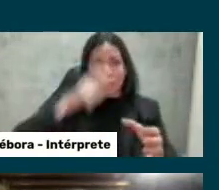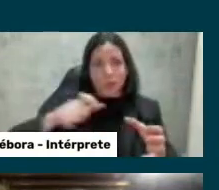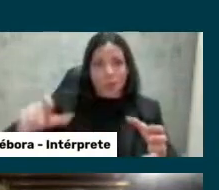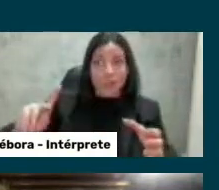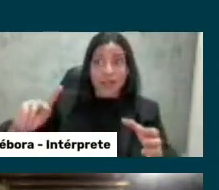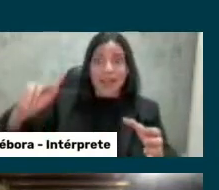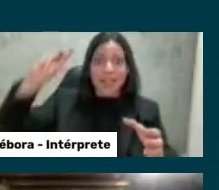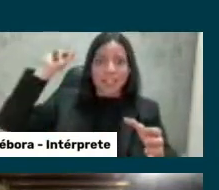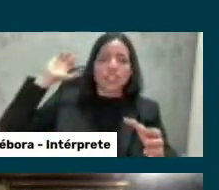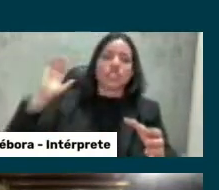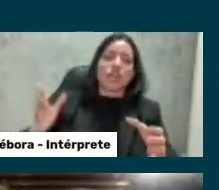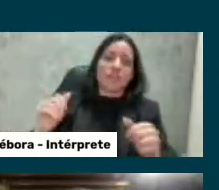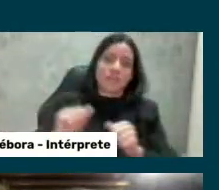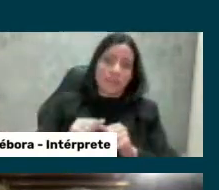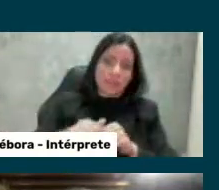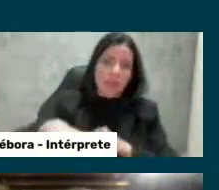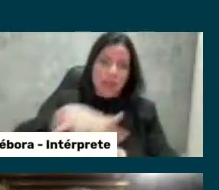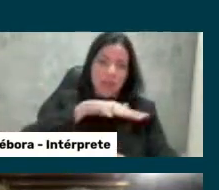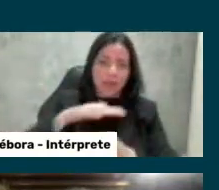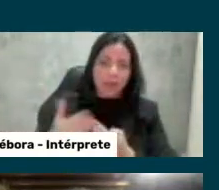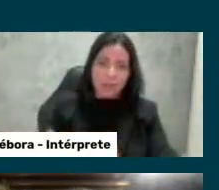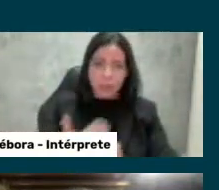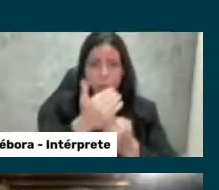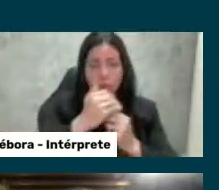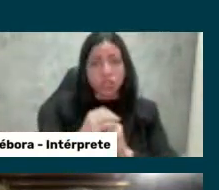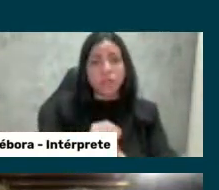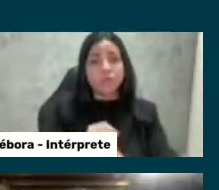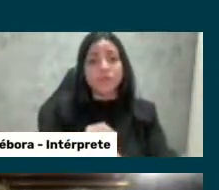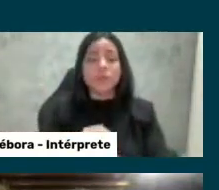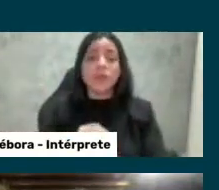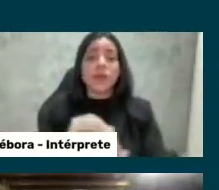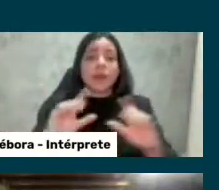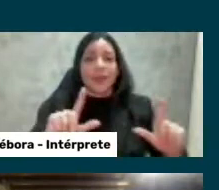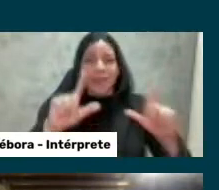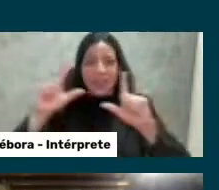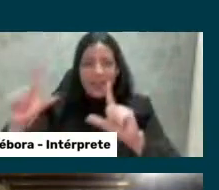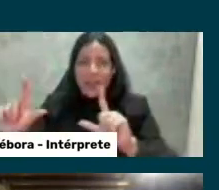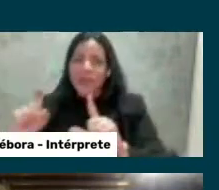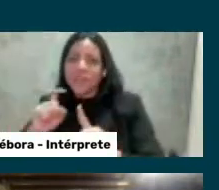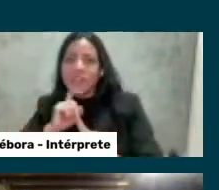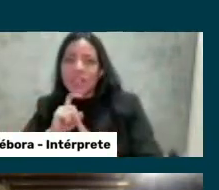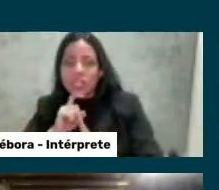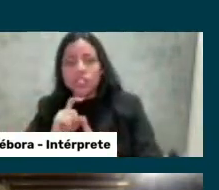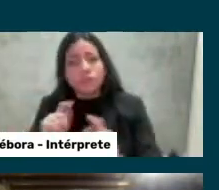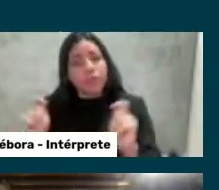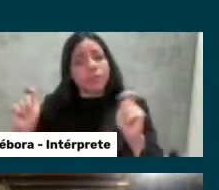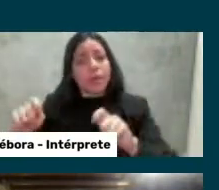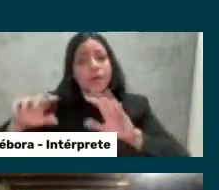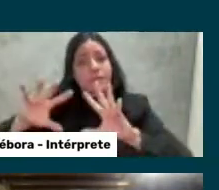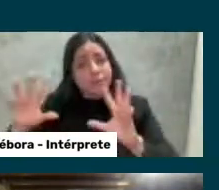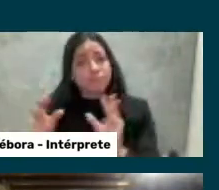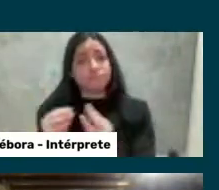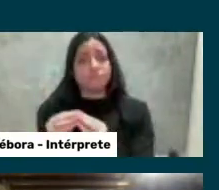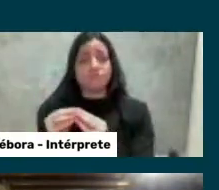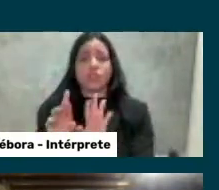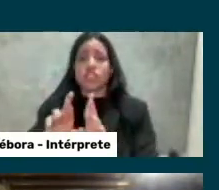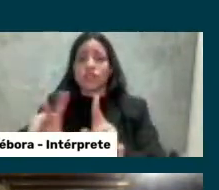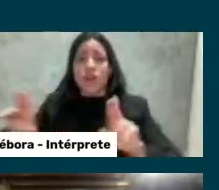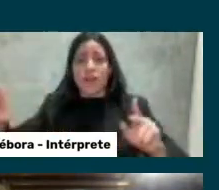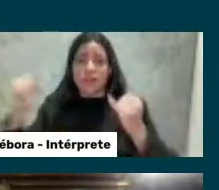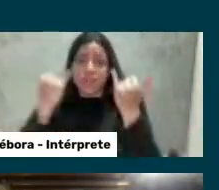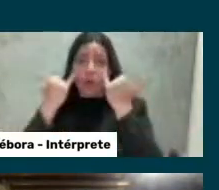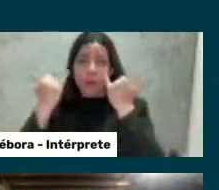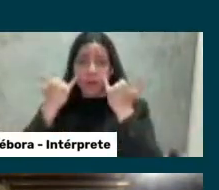em tecnologia. A capacidade de sintetização, tarefas que têm a ver com sintetização de informações complexas, também podem ser